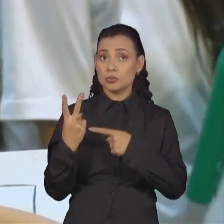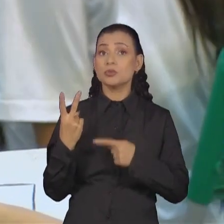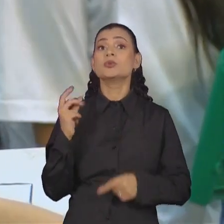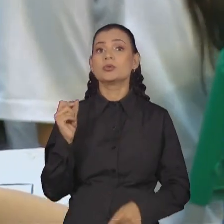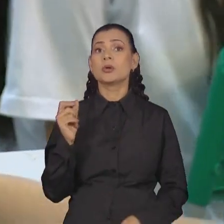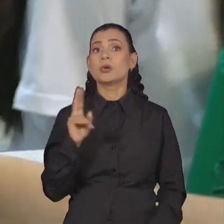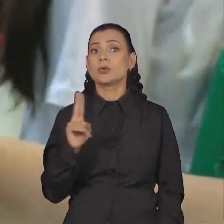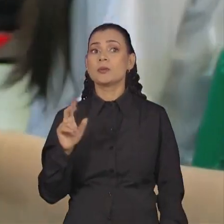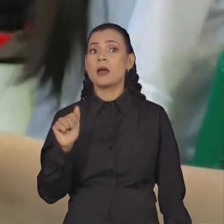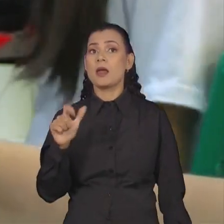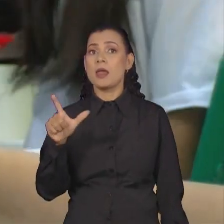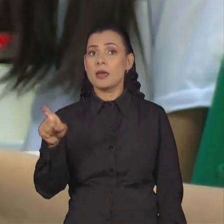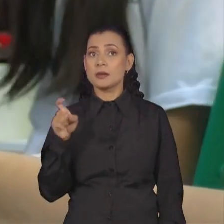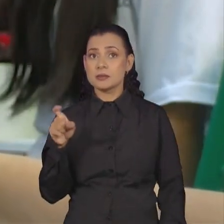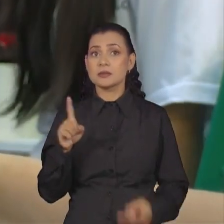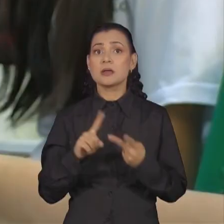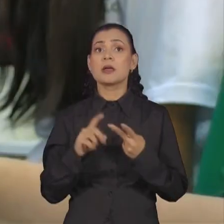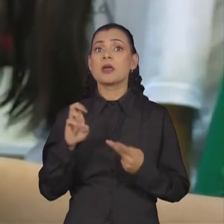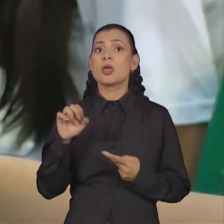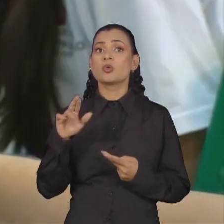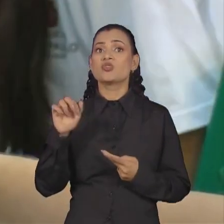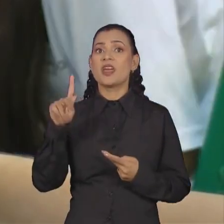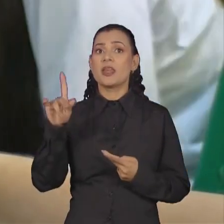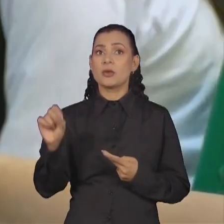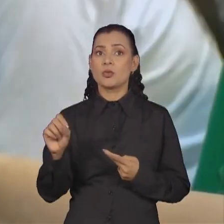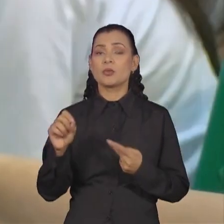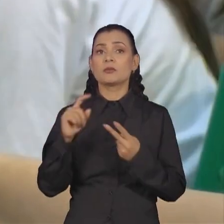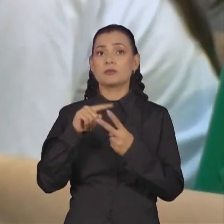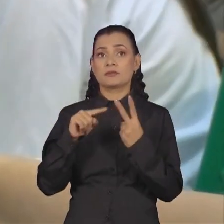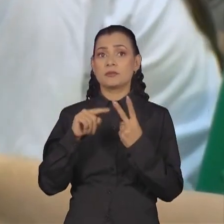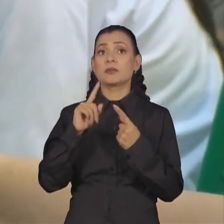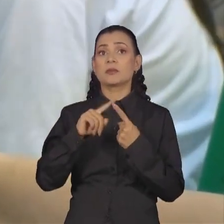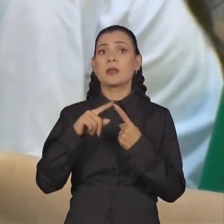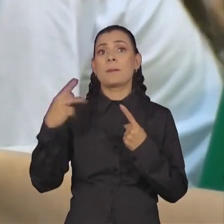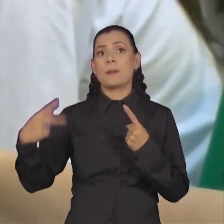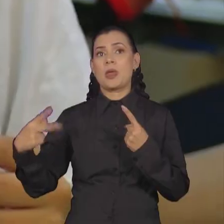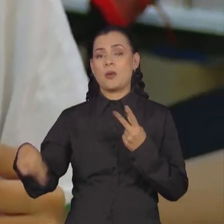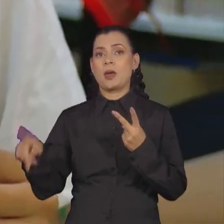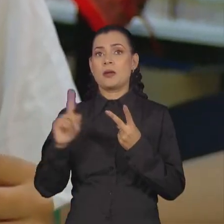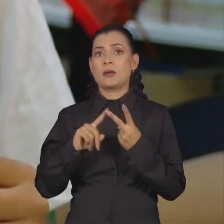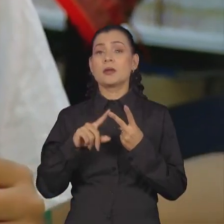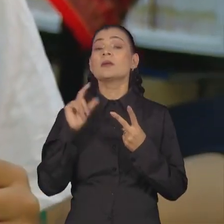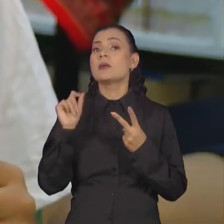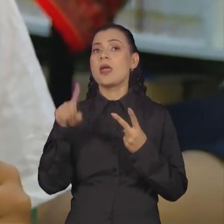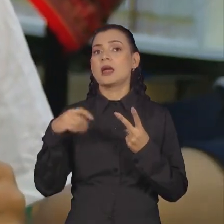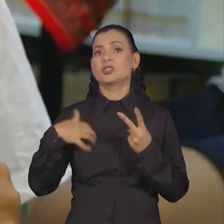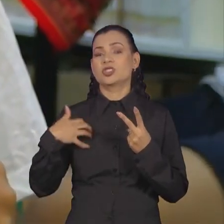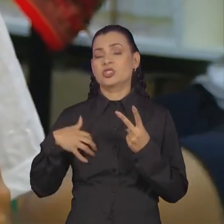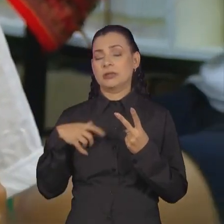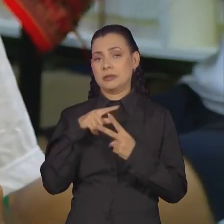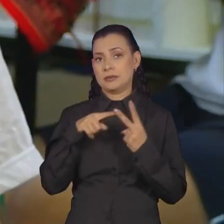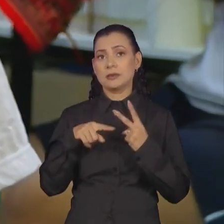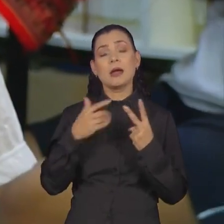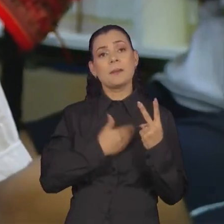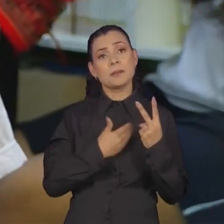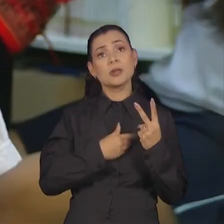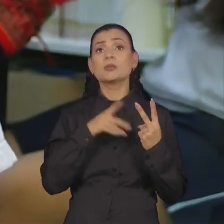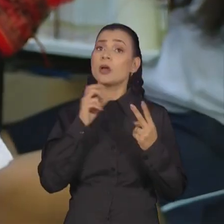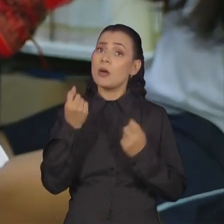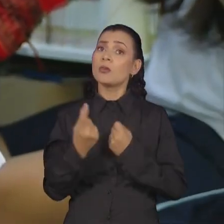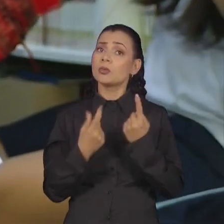um se chama Alex e o outro se chama Eugênio. O Alex é do Paraguai e o Eugênio é da Argentina. Algumas vezes